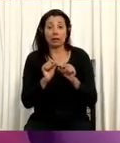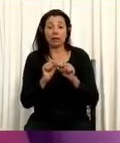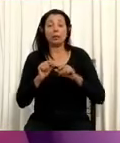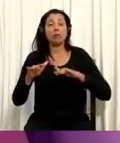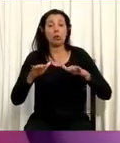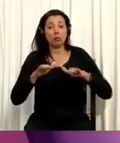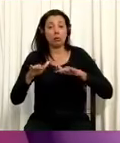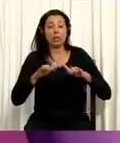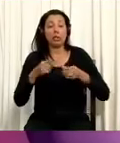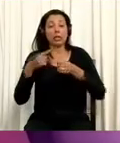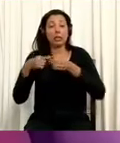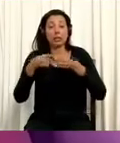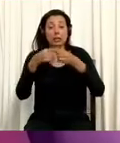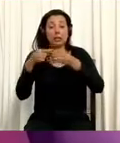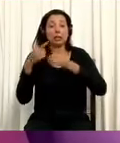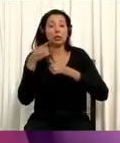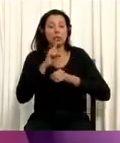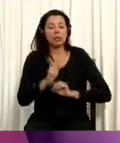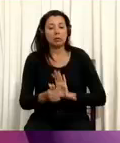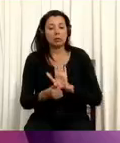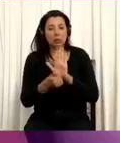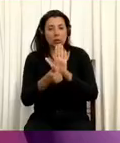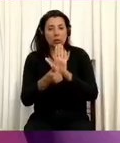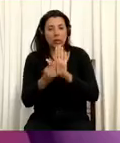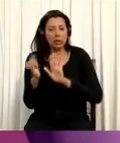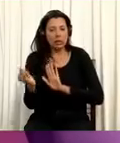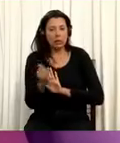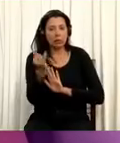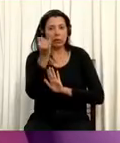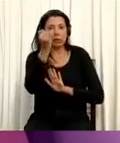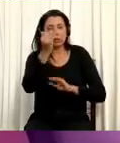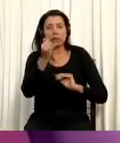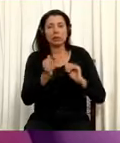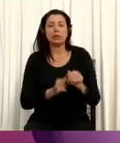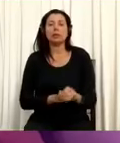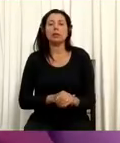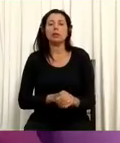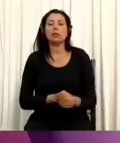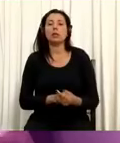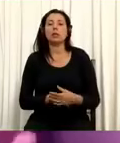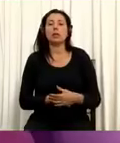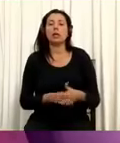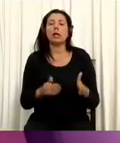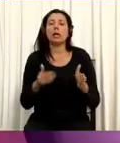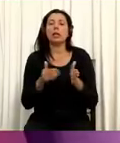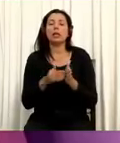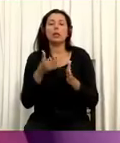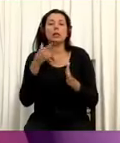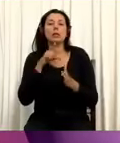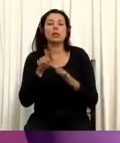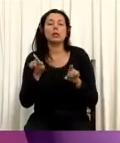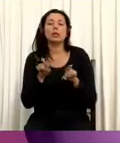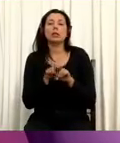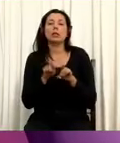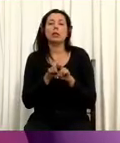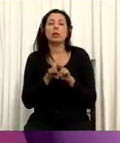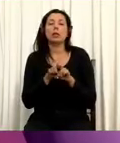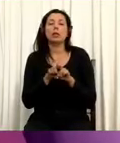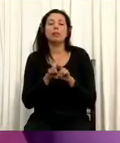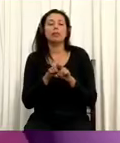da cidade, nós conseguimos mostrar a importância e até conseguimos a